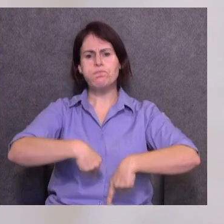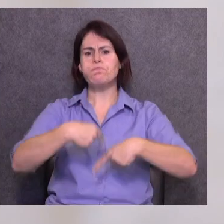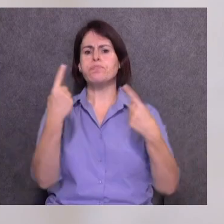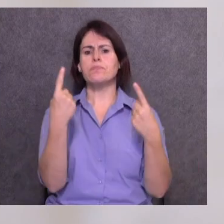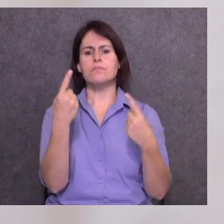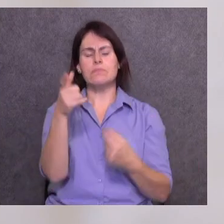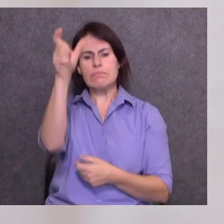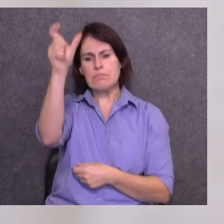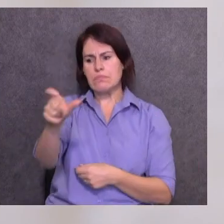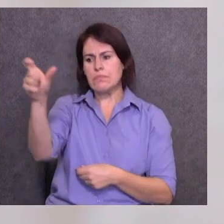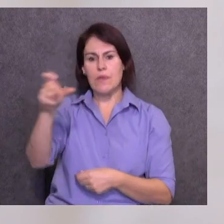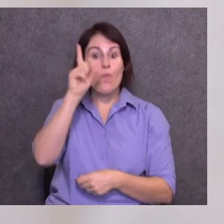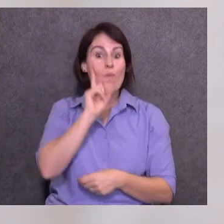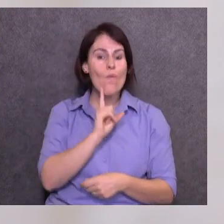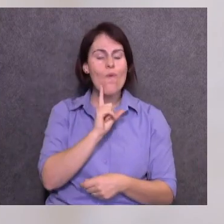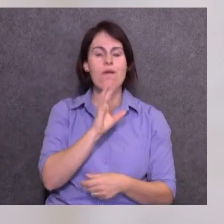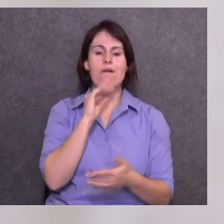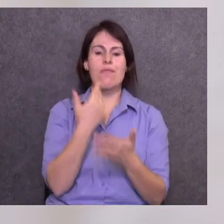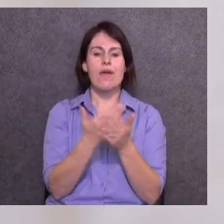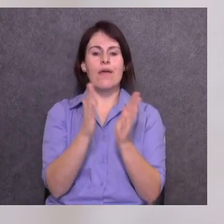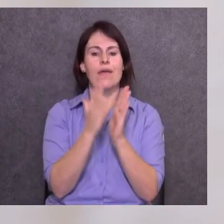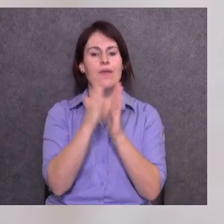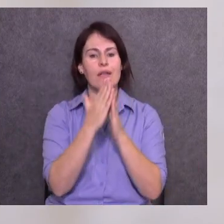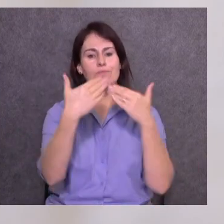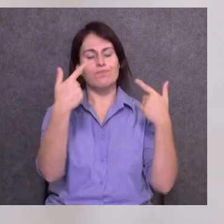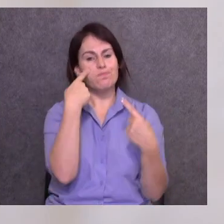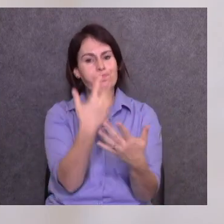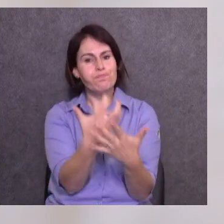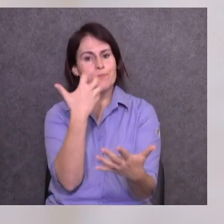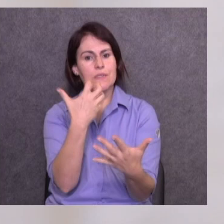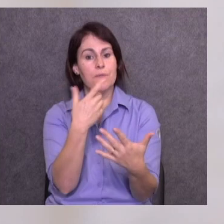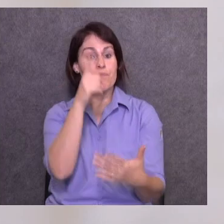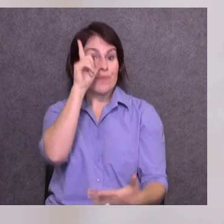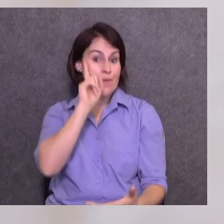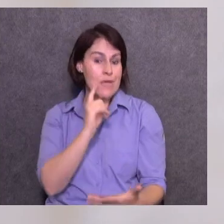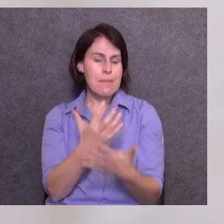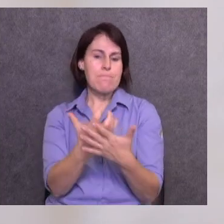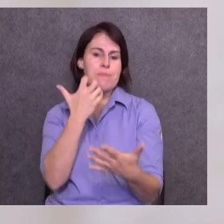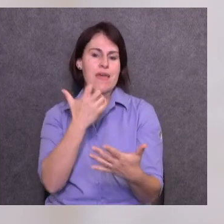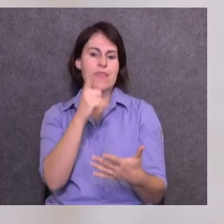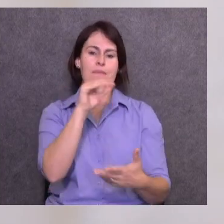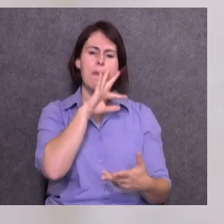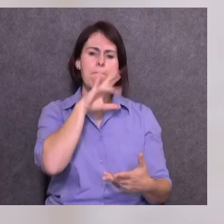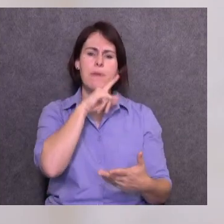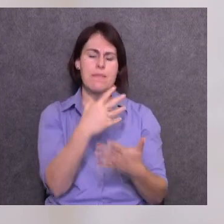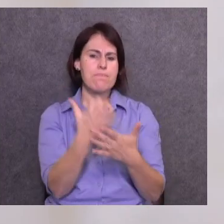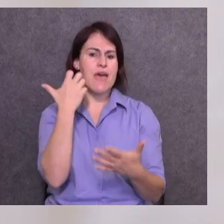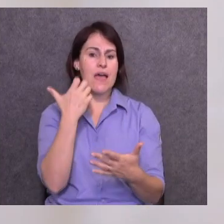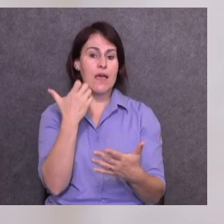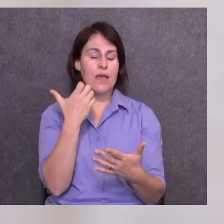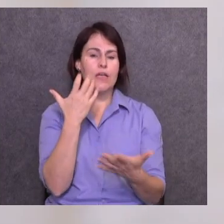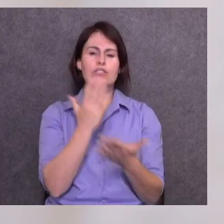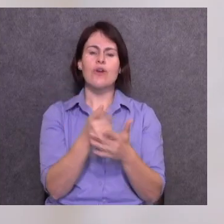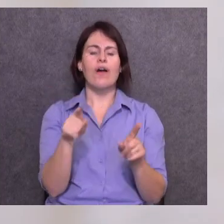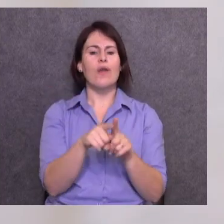elemento na construção da Igreja. Acentuar o feminino e o materno não é apenas buscar